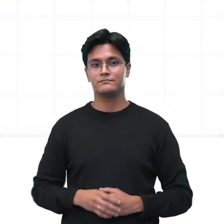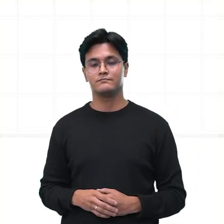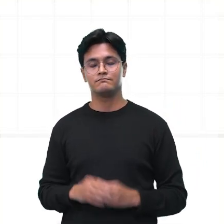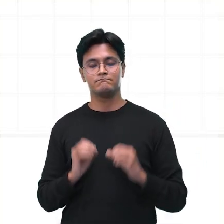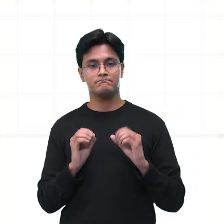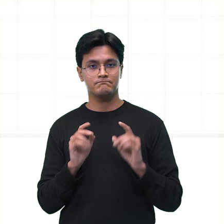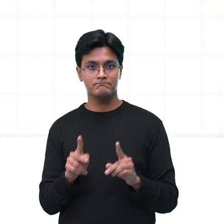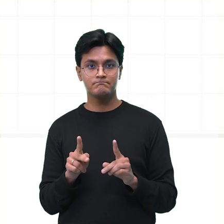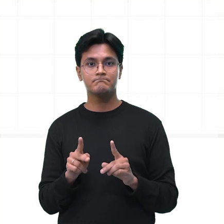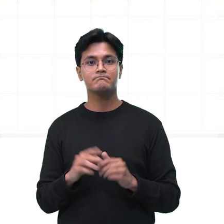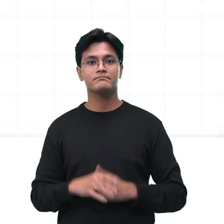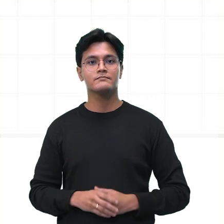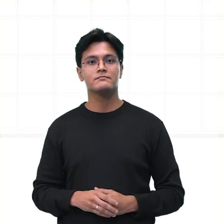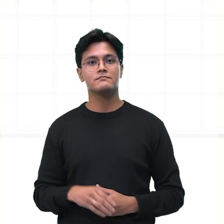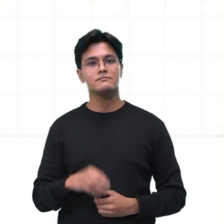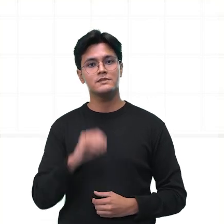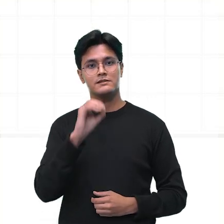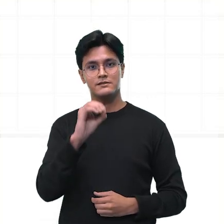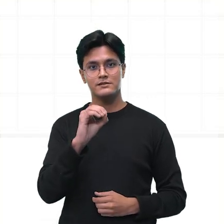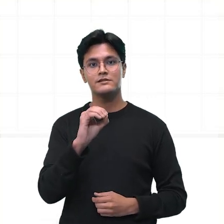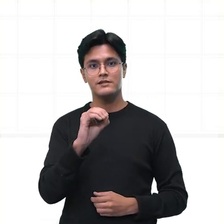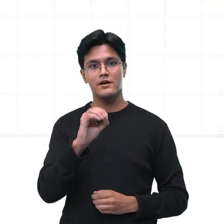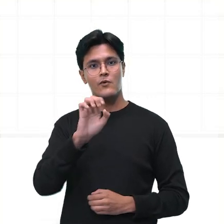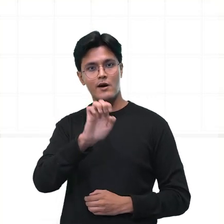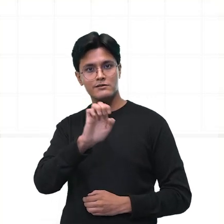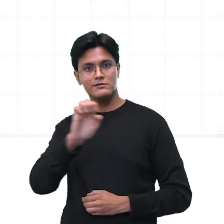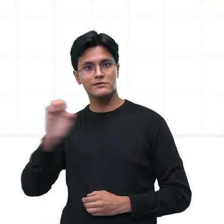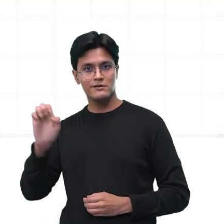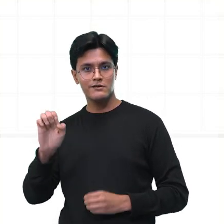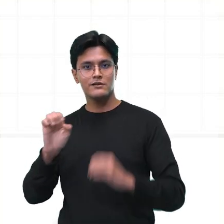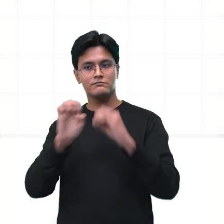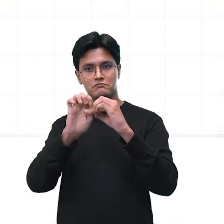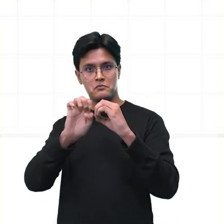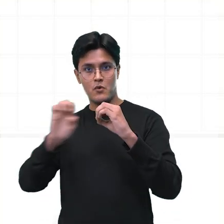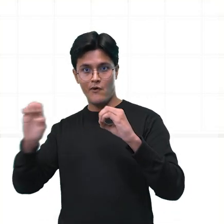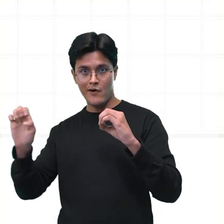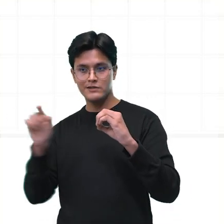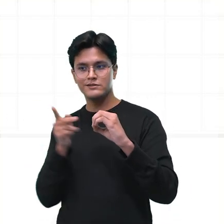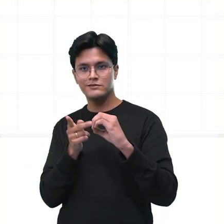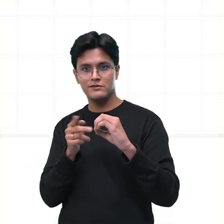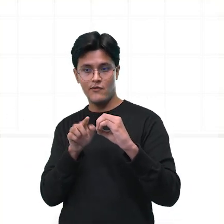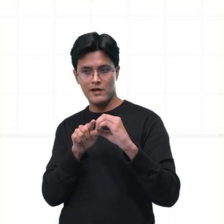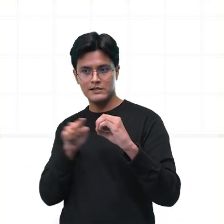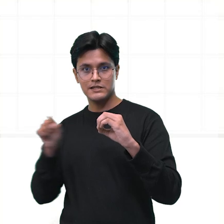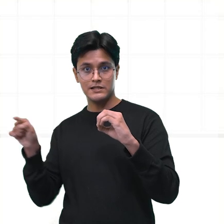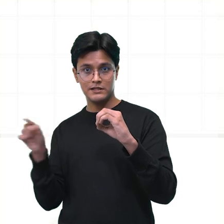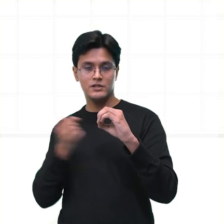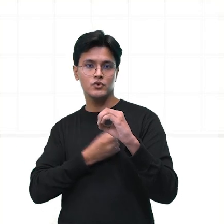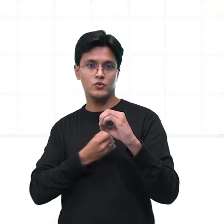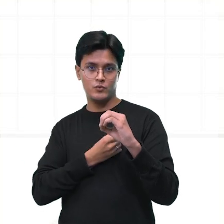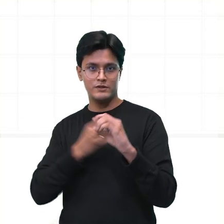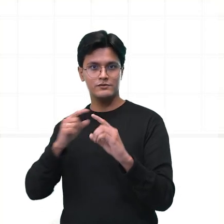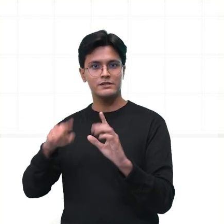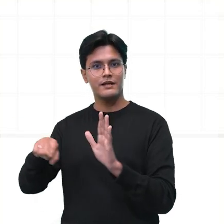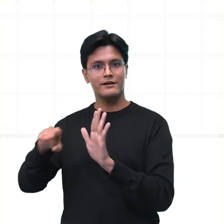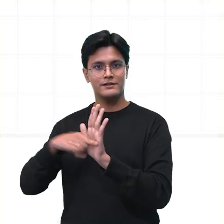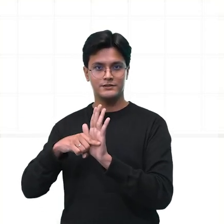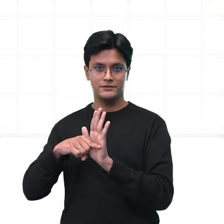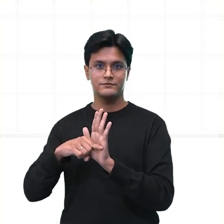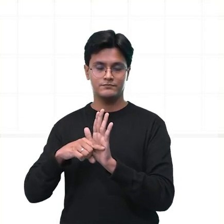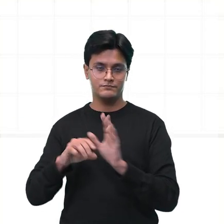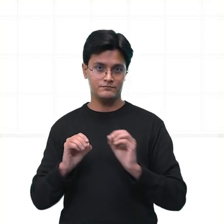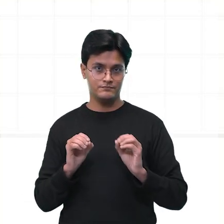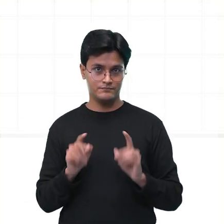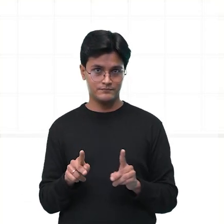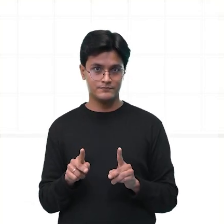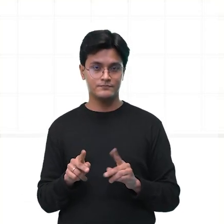Ok e quem está à esquerda do zero são números negativos